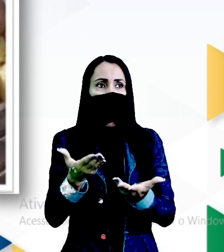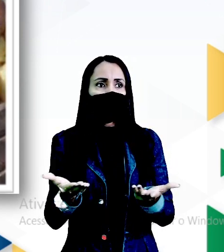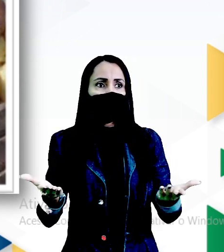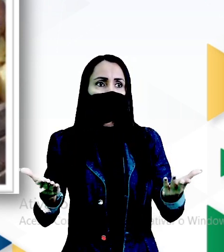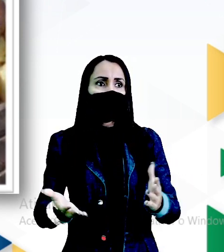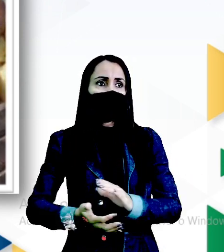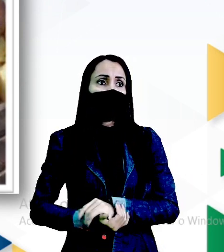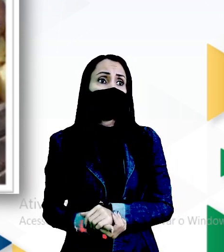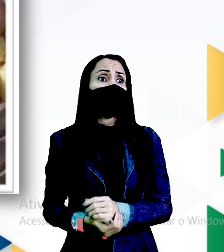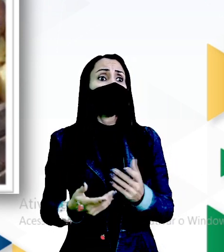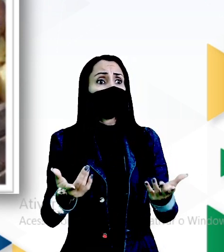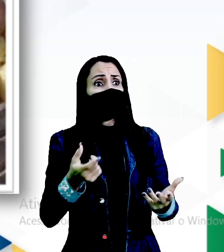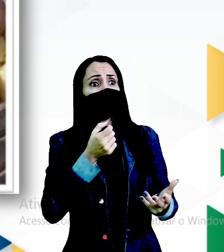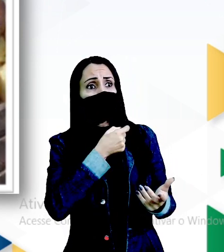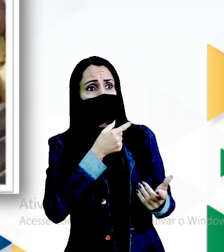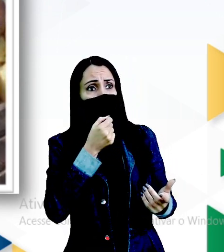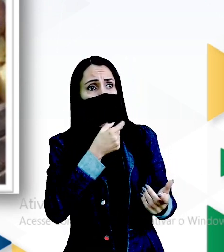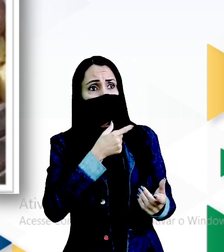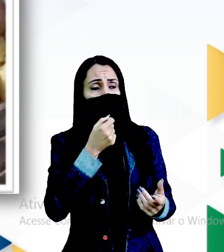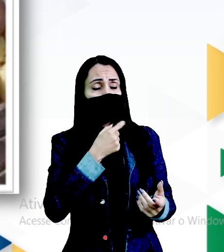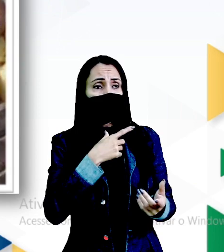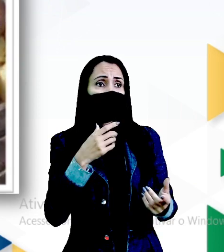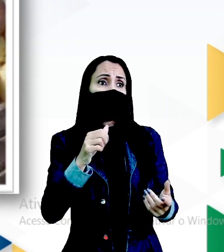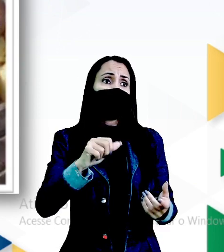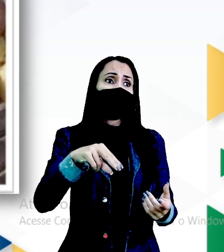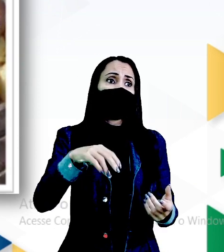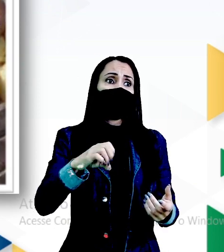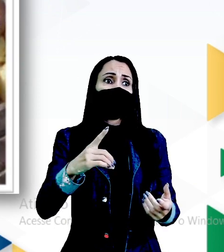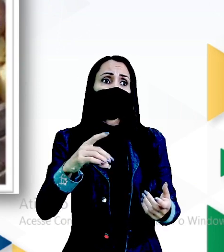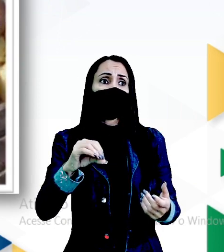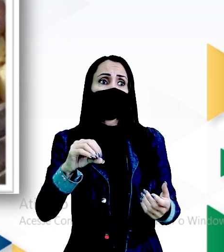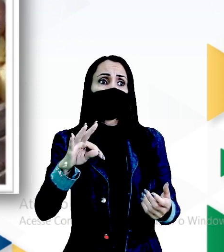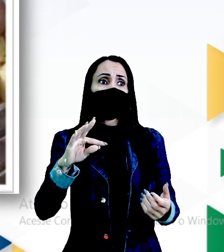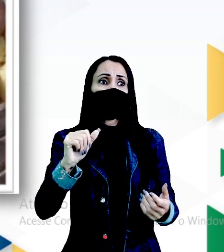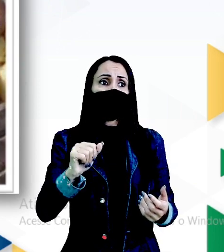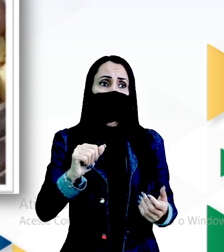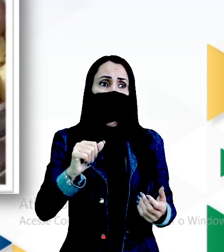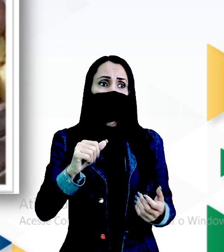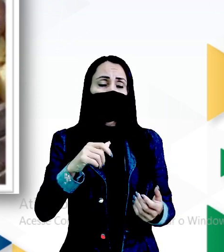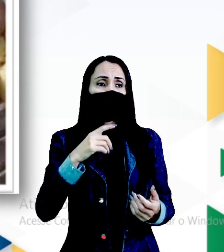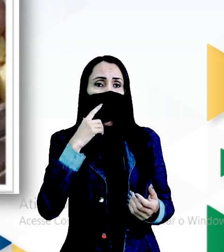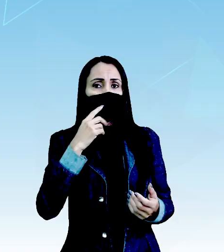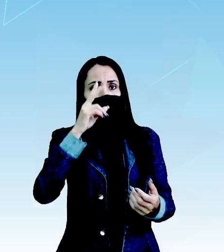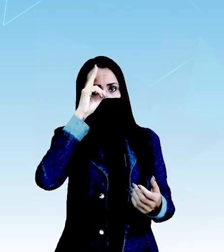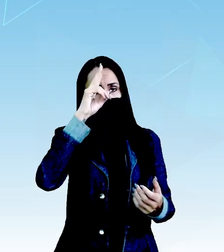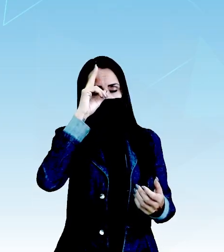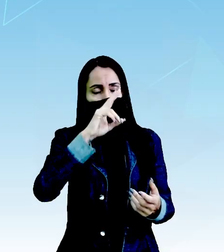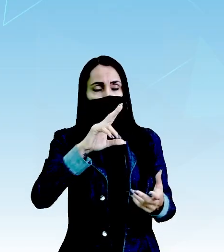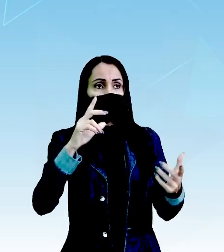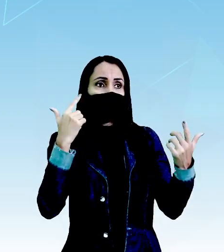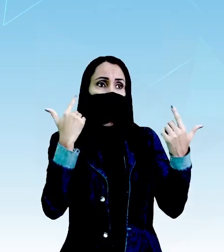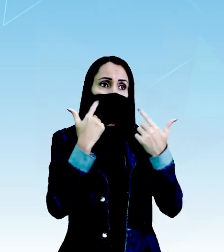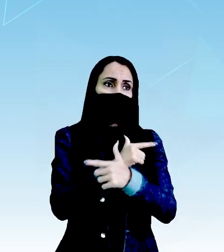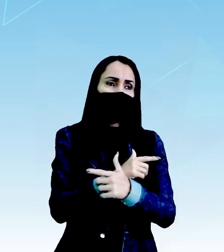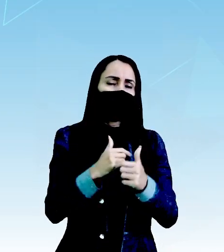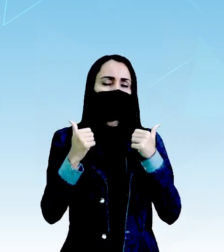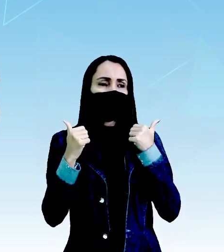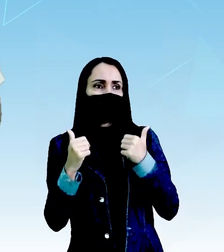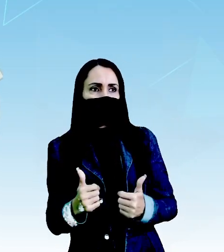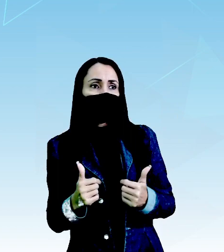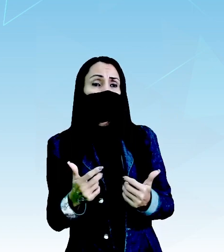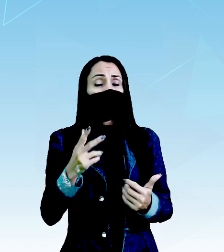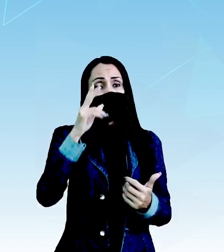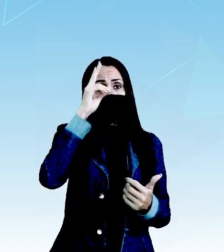ser uma piada, é uma anedota, uma pequena história, uma história humorística, certo? Então, lembrar